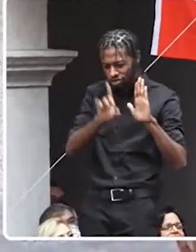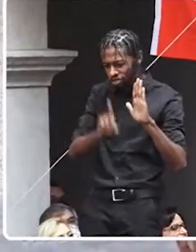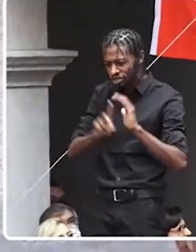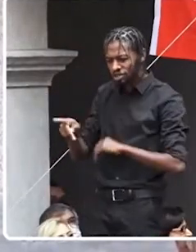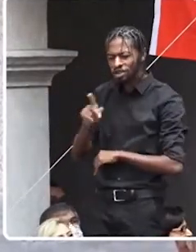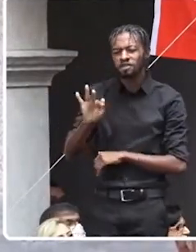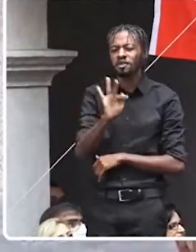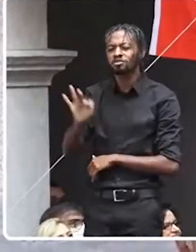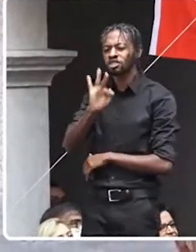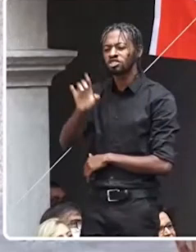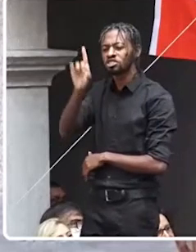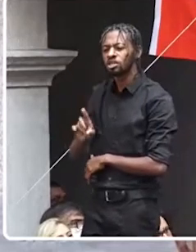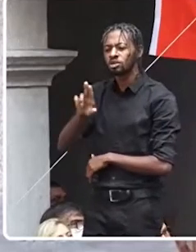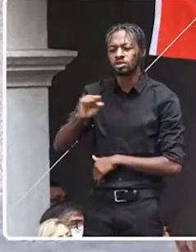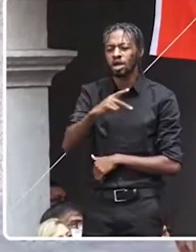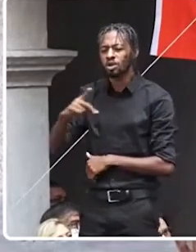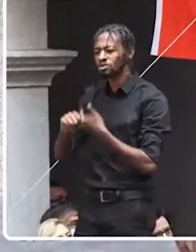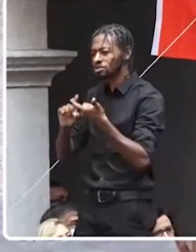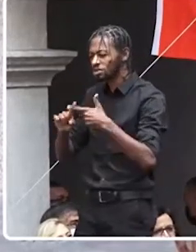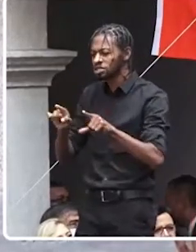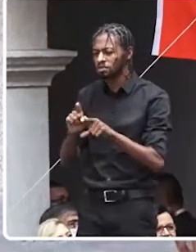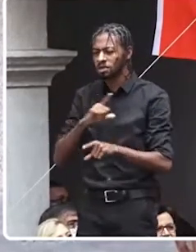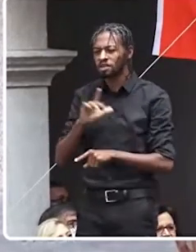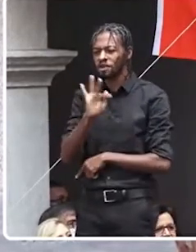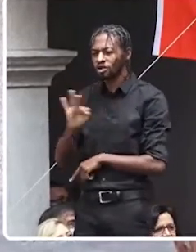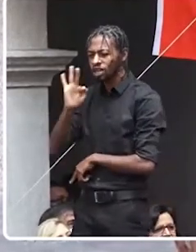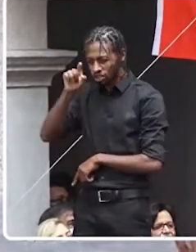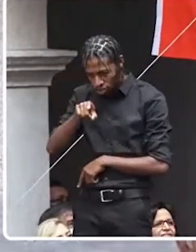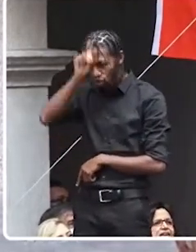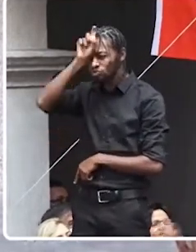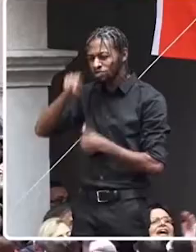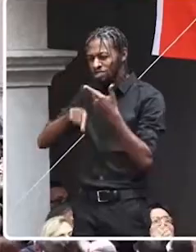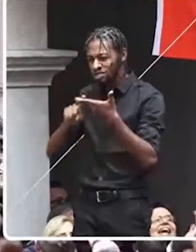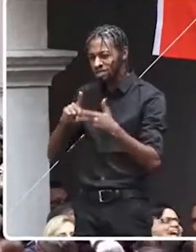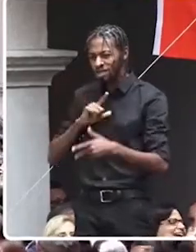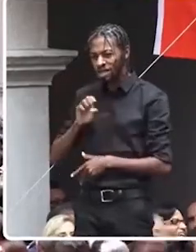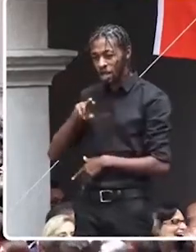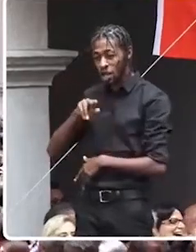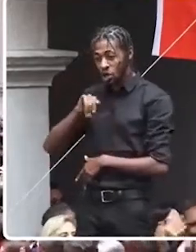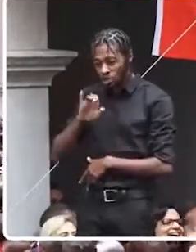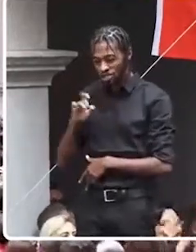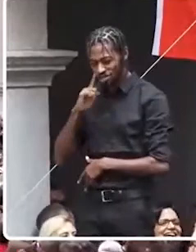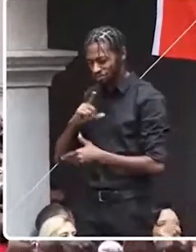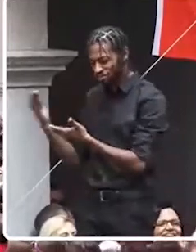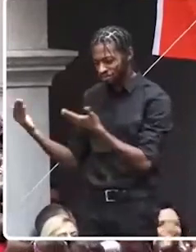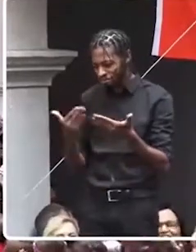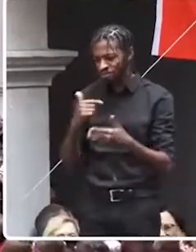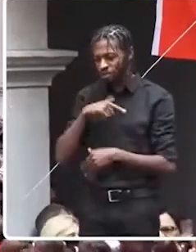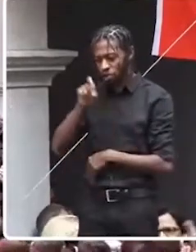Faculdade de Direito da USP, da Faculdade Zumbi dos Palmares, Eunice de Jesus Prudente.